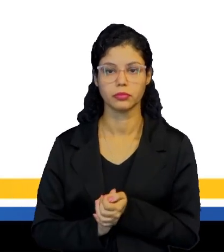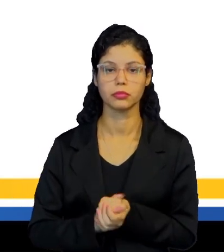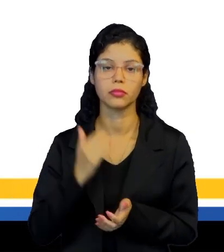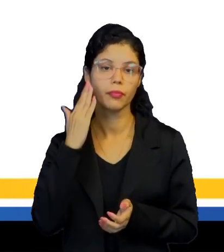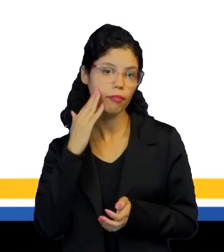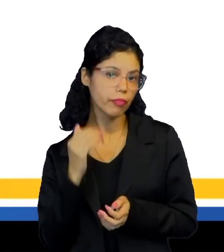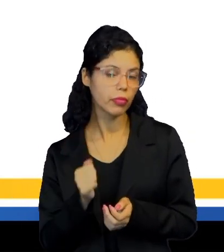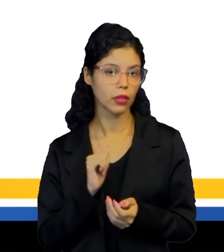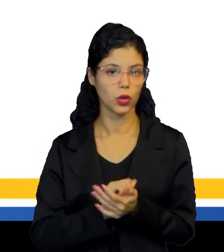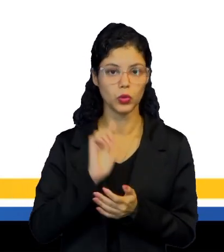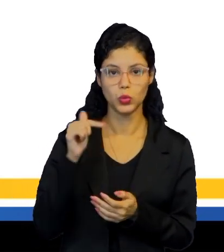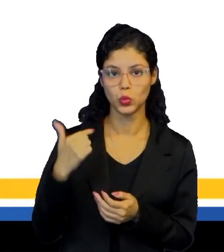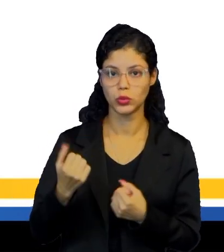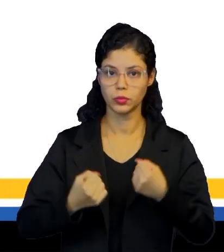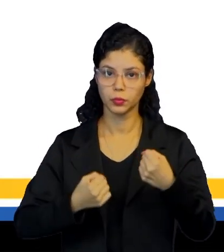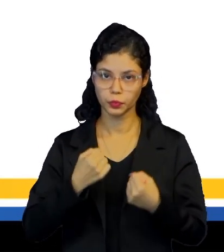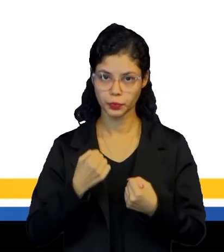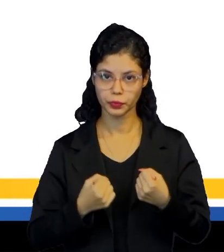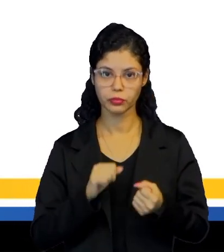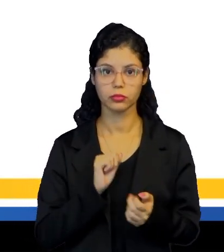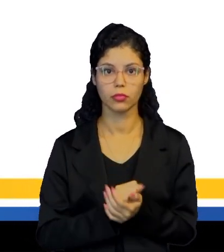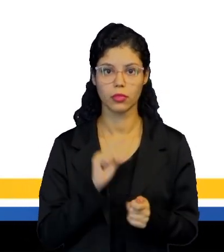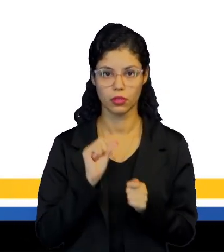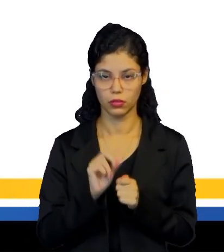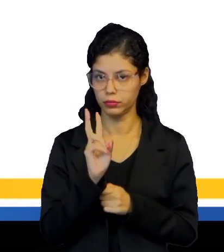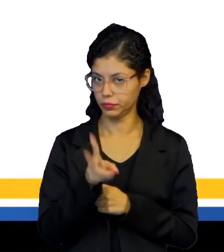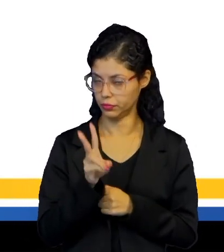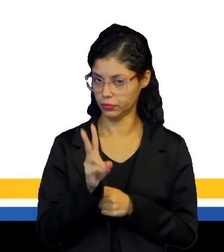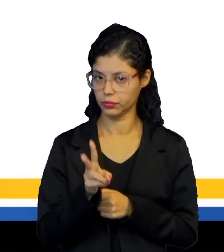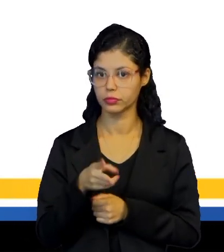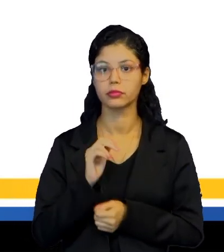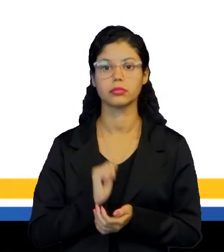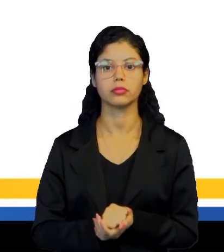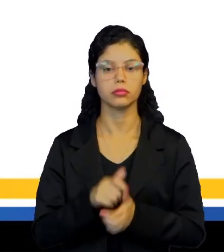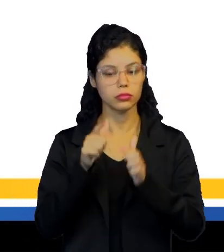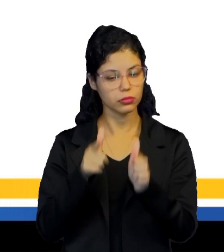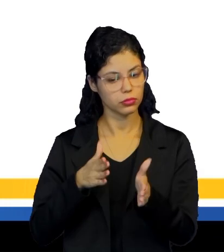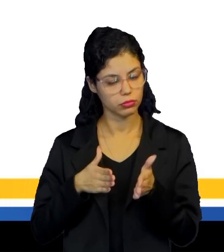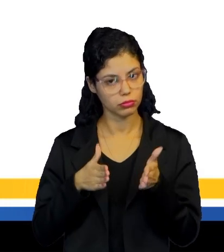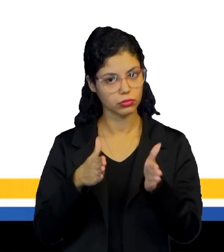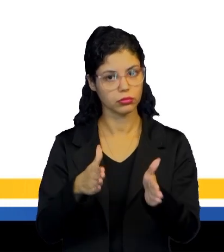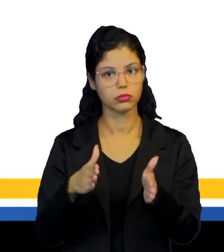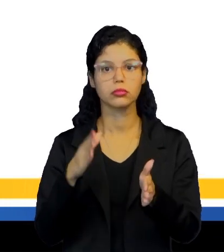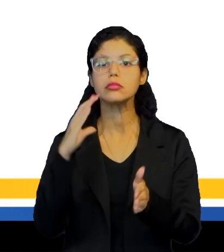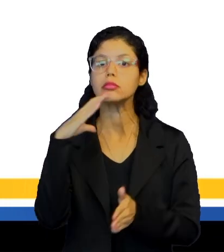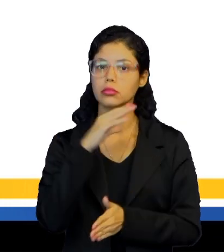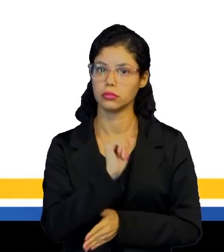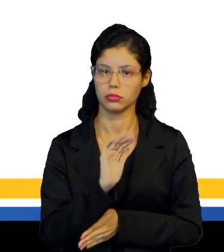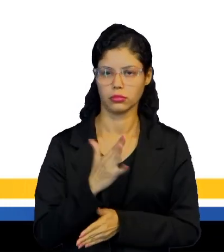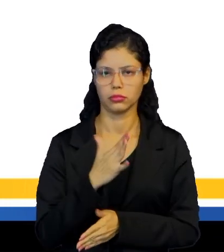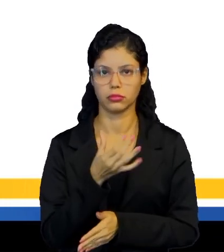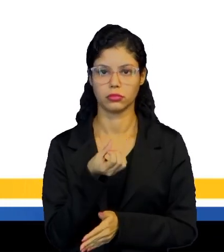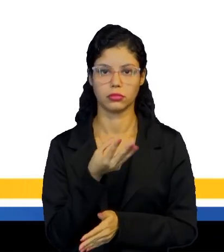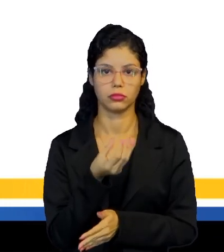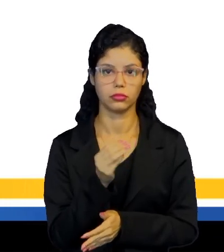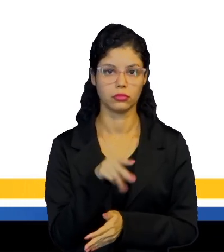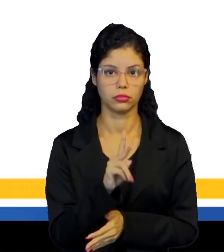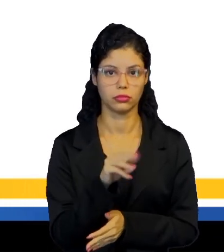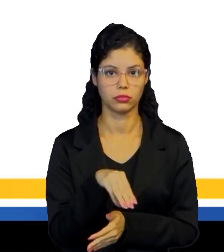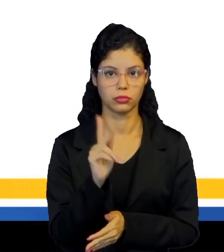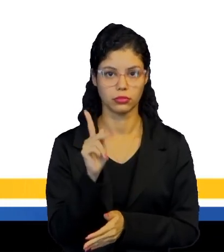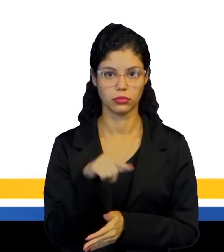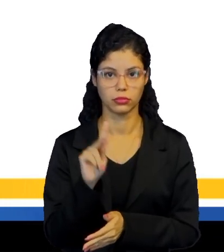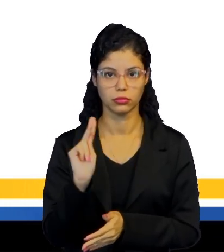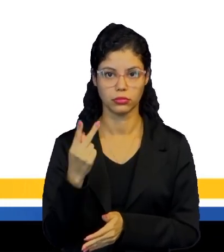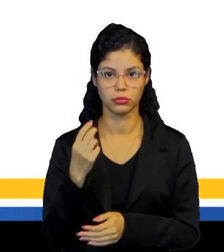sabendo que o outro automóvel fez o mesmo percurso a uma velocidade média de 60km